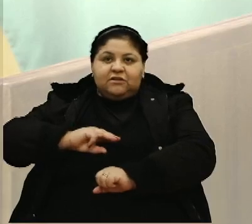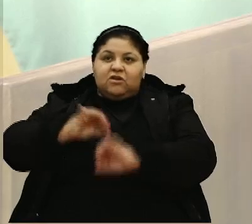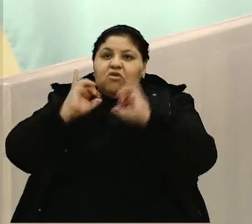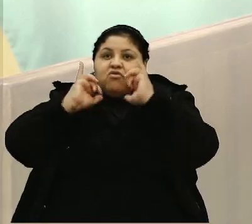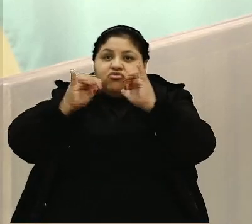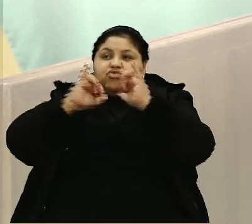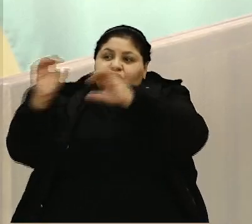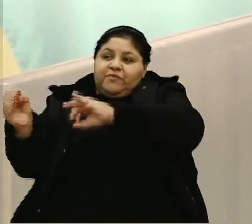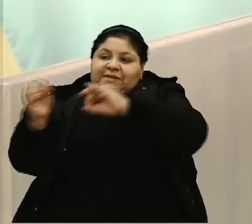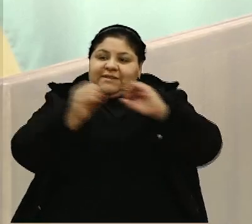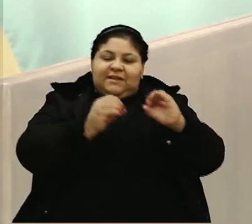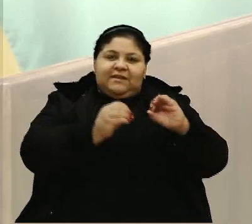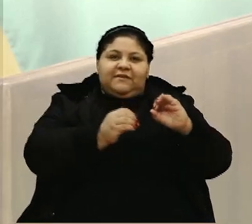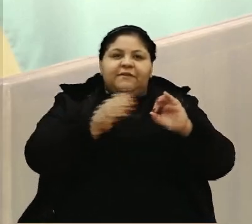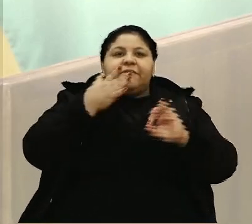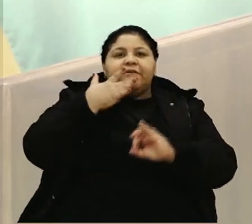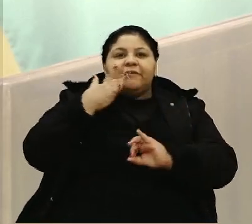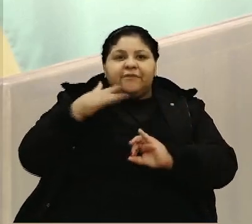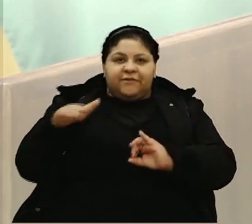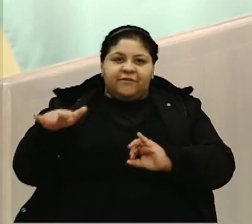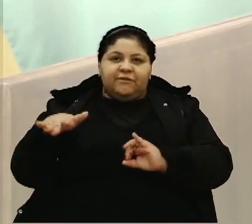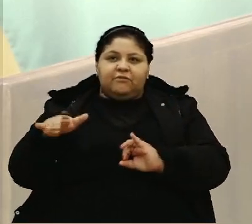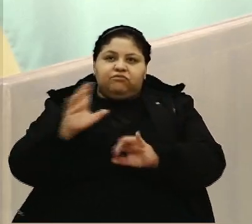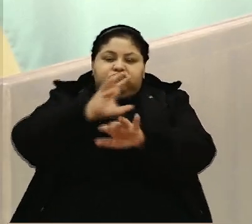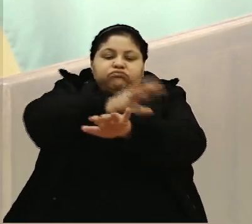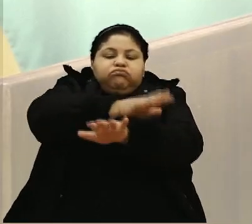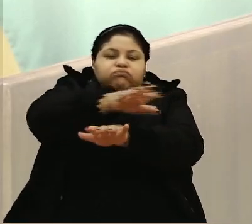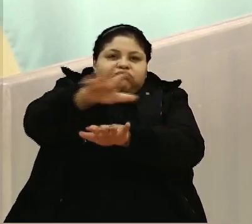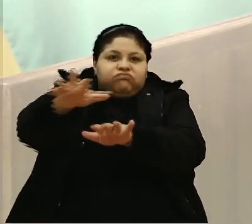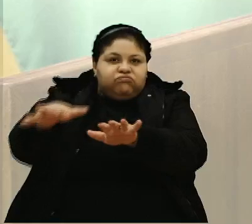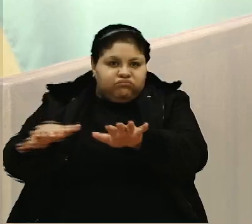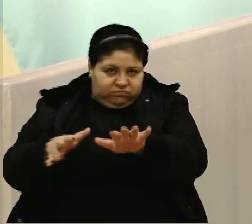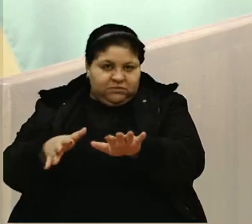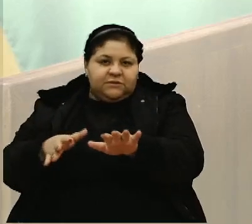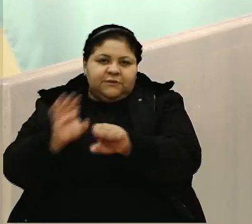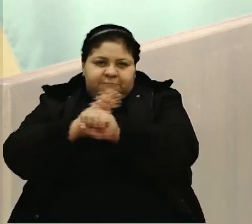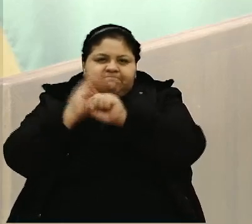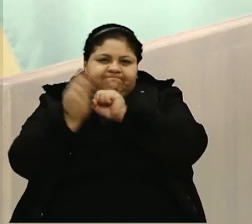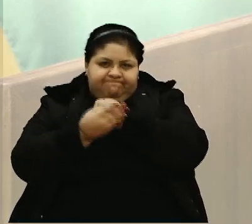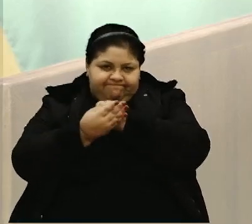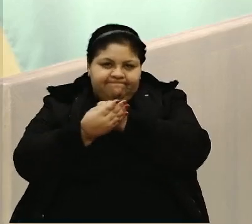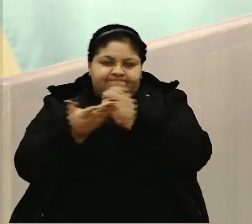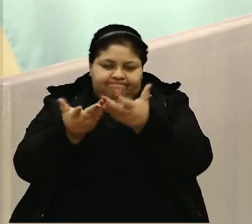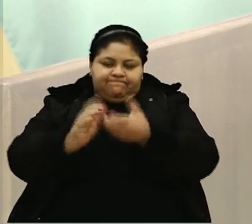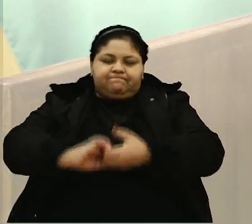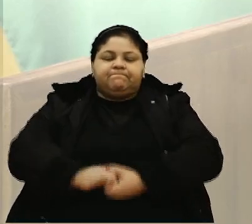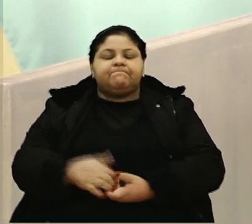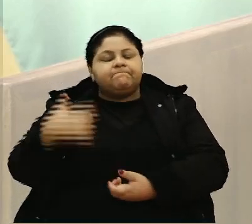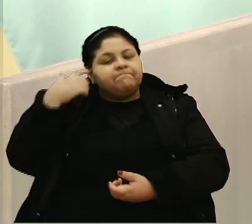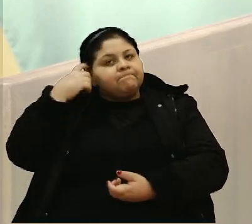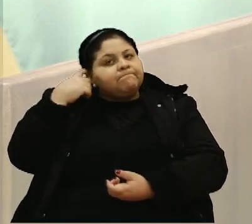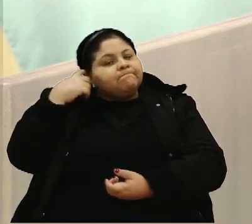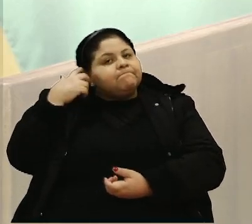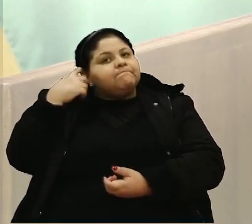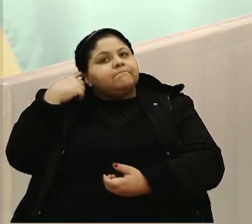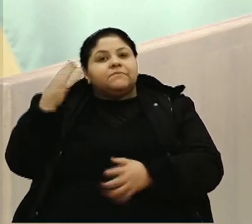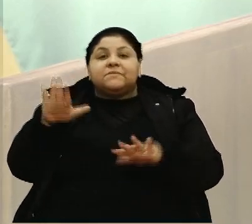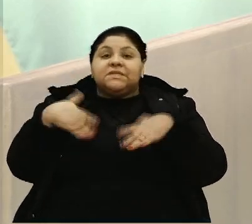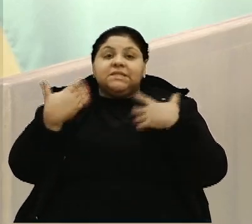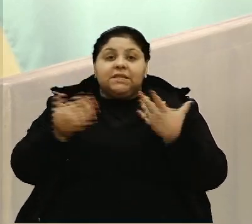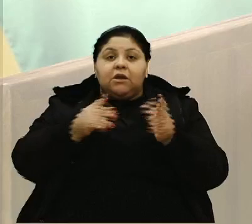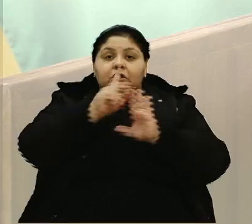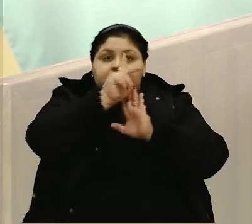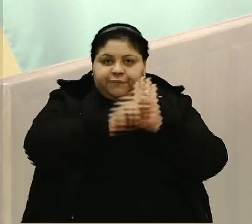as crianças do Rota Nova, Campos da Serra, Fátima Baixo. Então esse